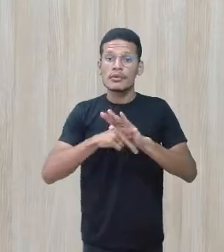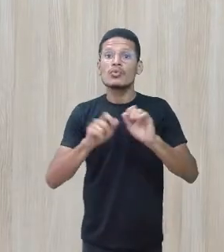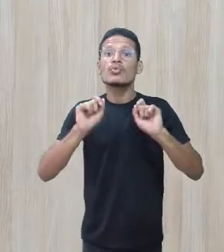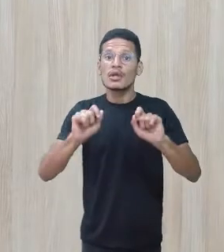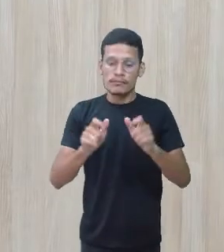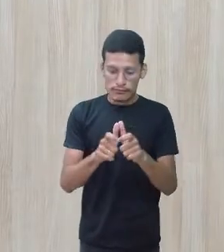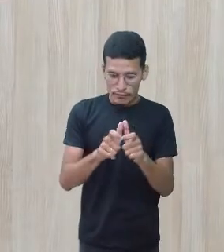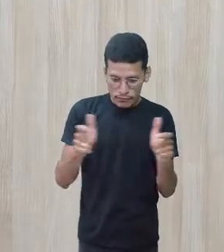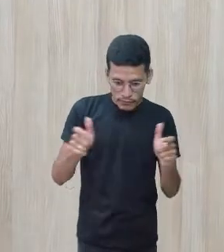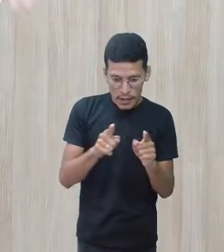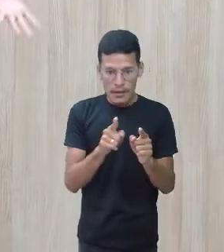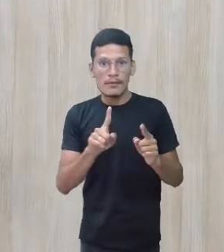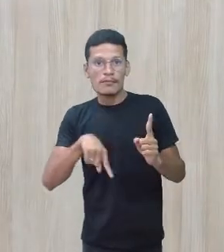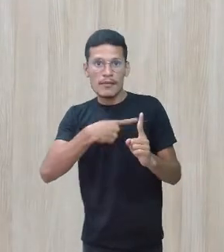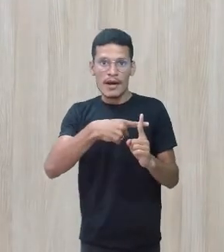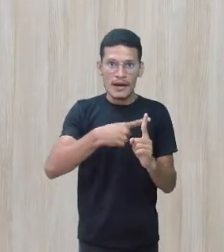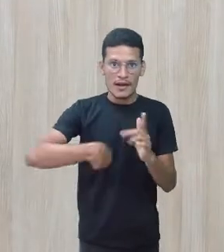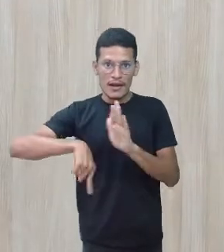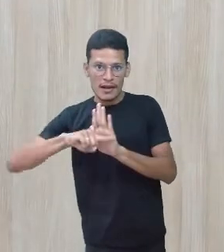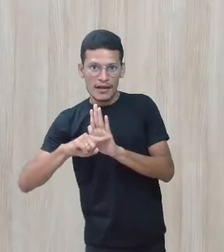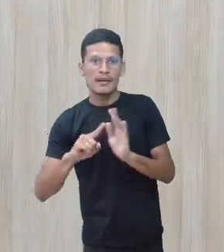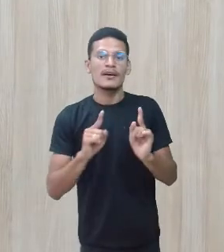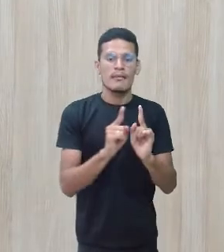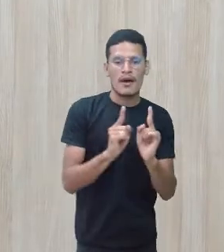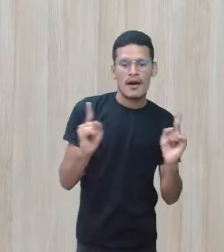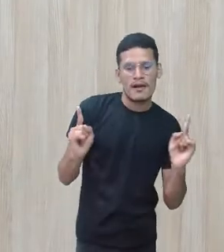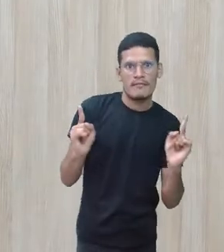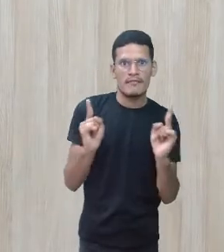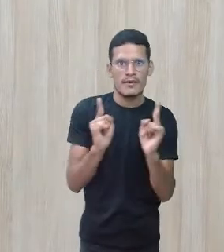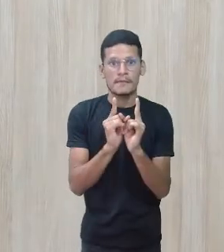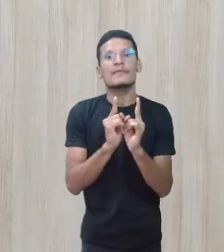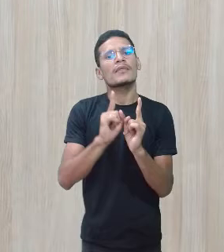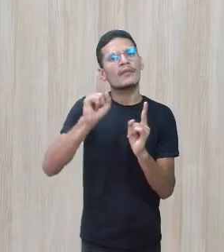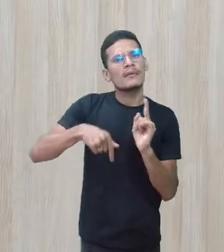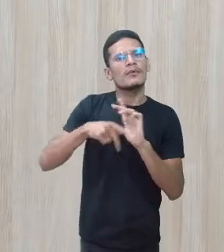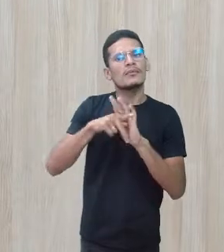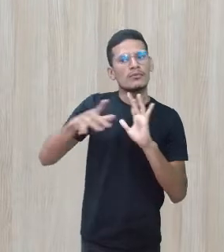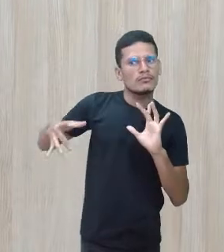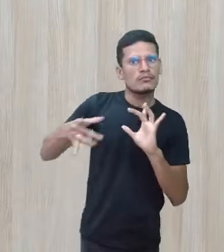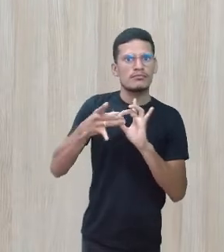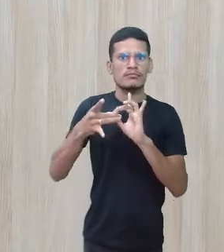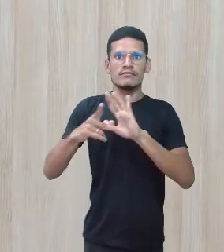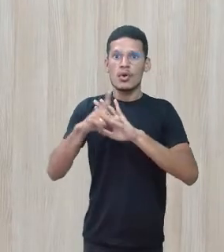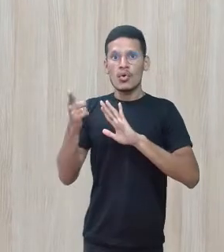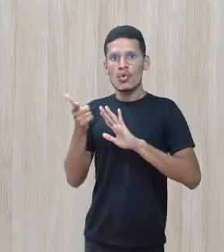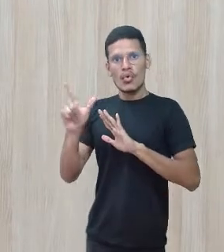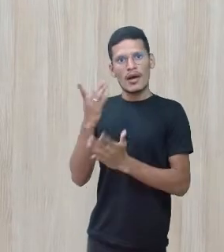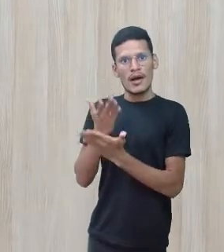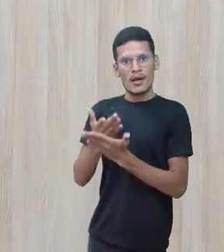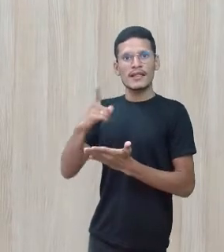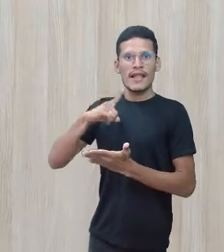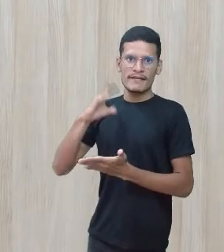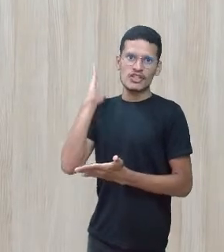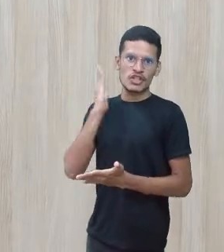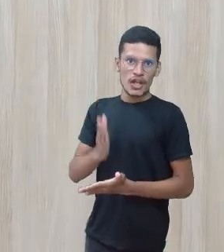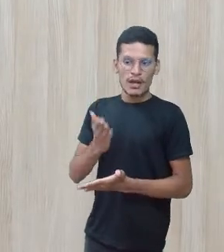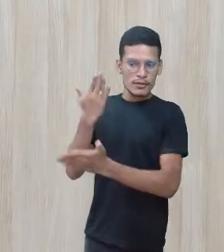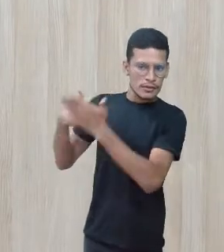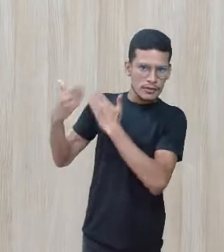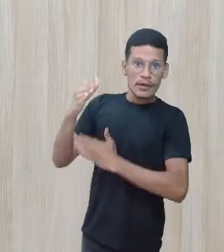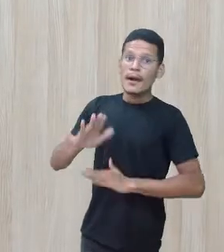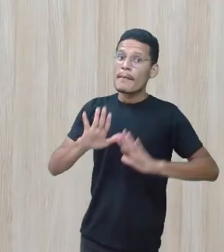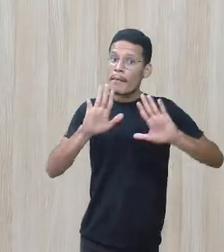e redução. A gente vai pegar o gancho de uma aula que a gente teve sobre isso, mas hoje a gente vai começar a